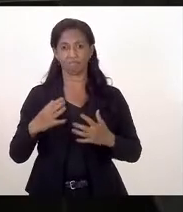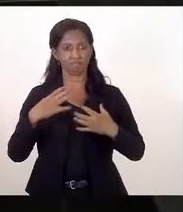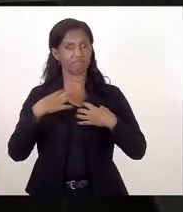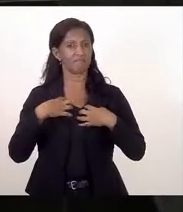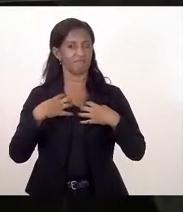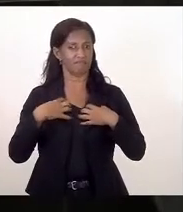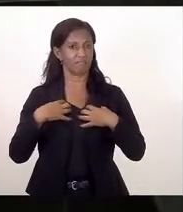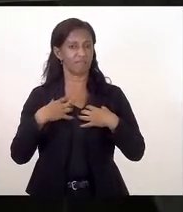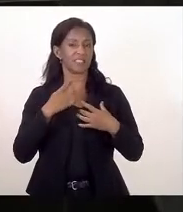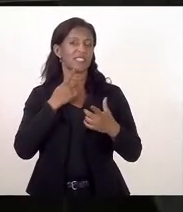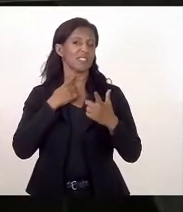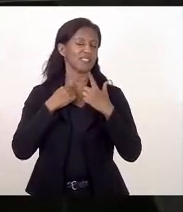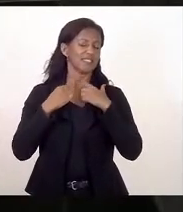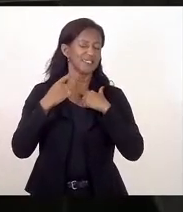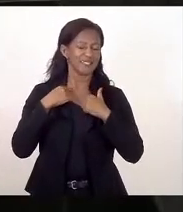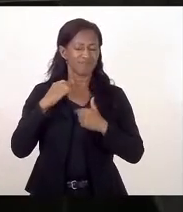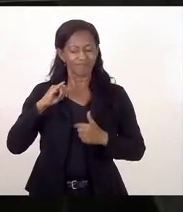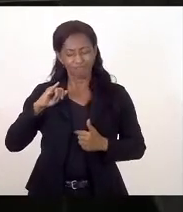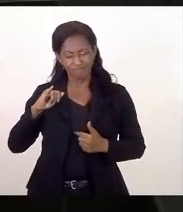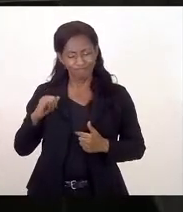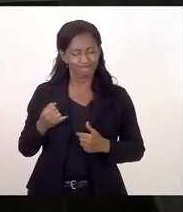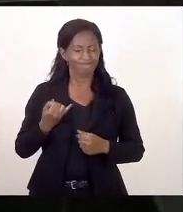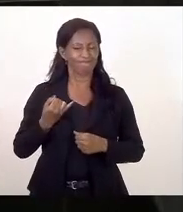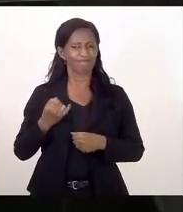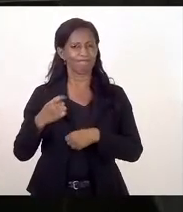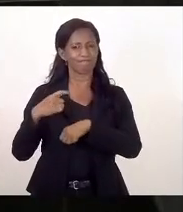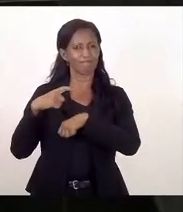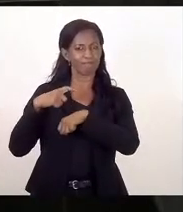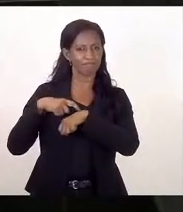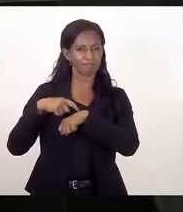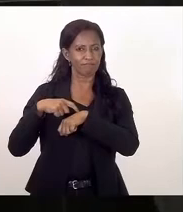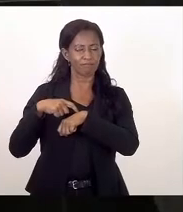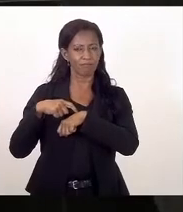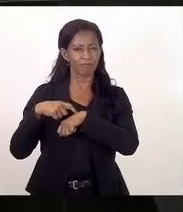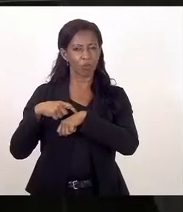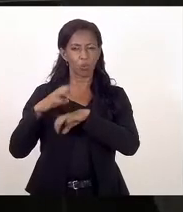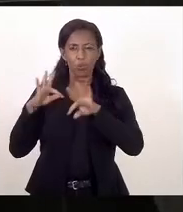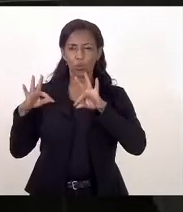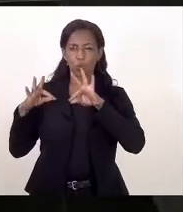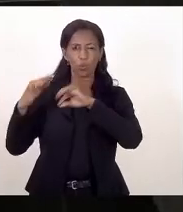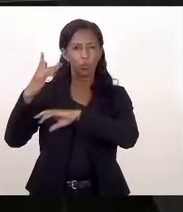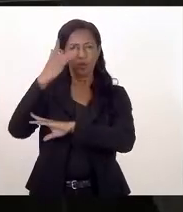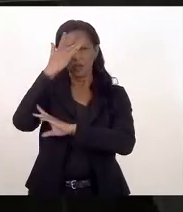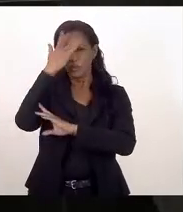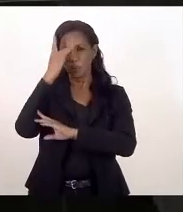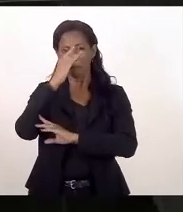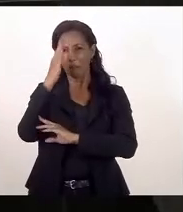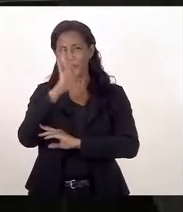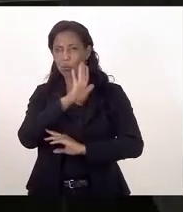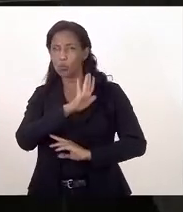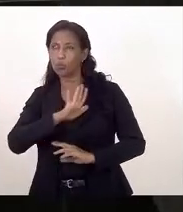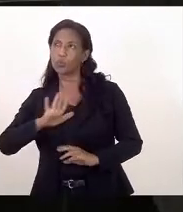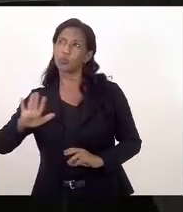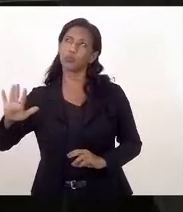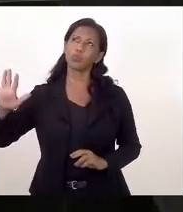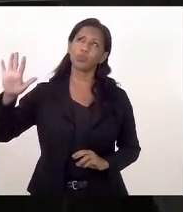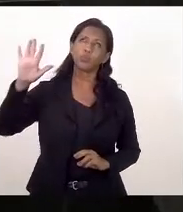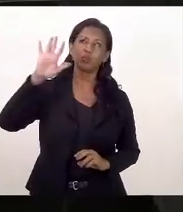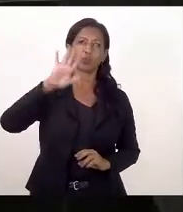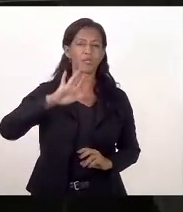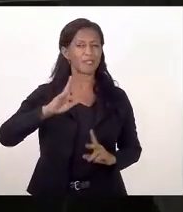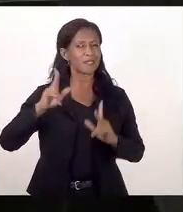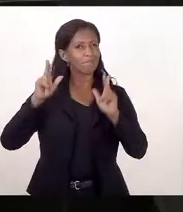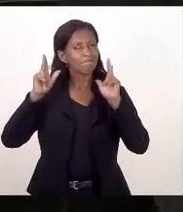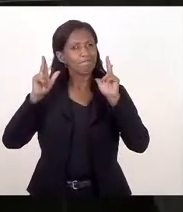E desejei, naquela oportunidade, que toda a população brasileira tivesse a